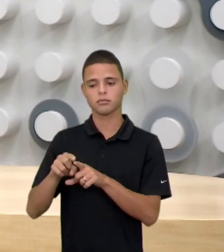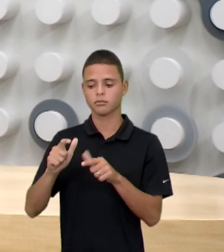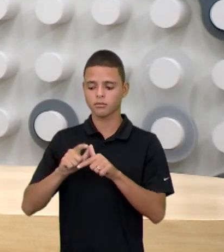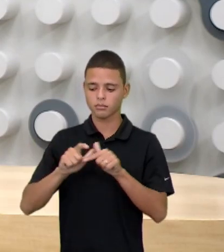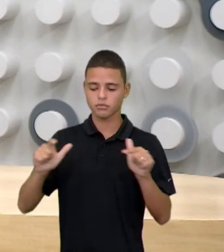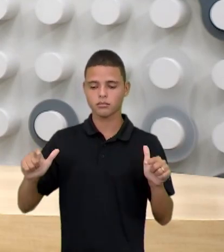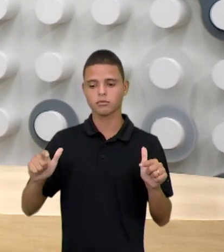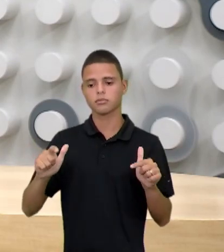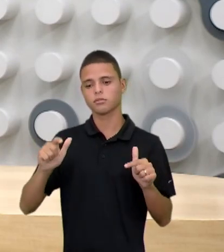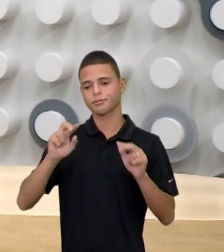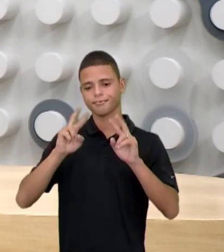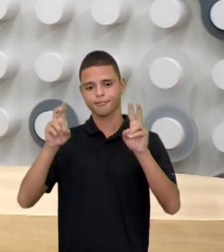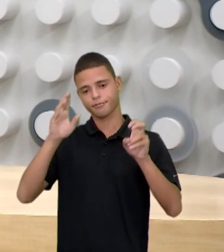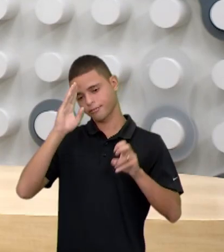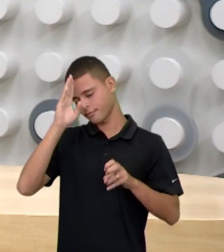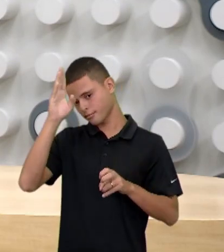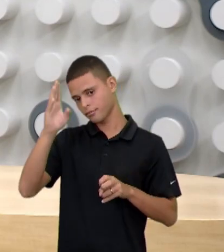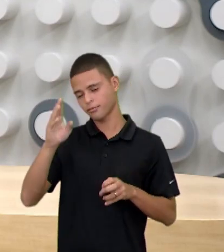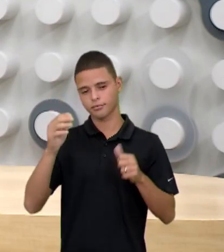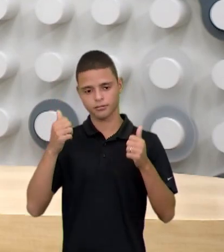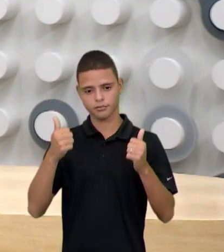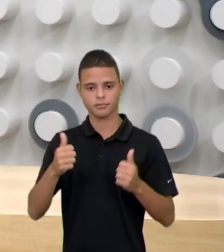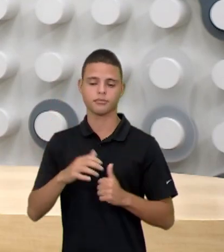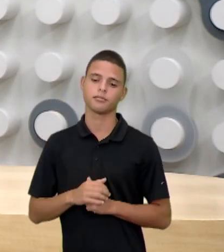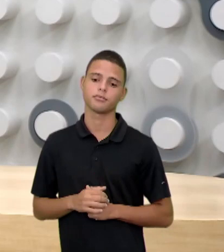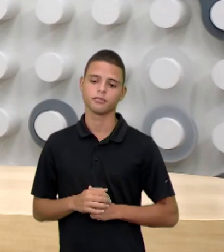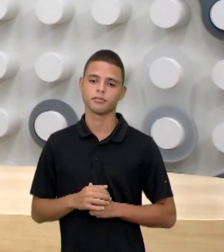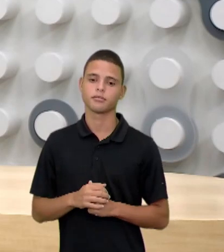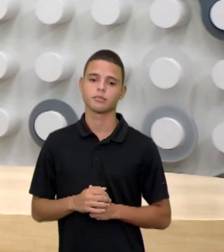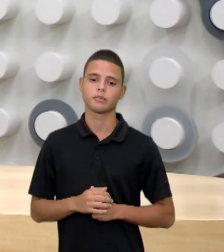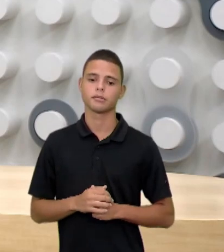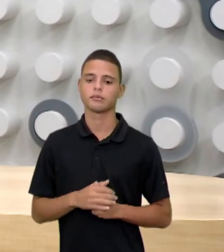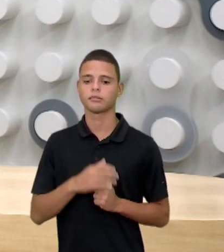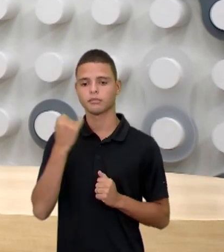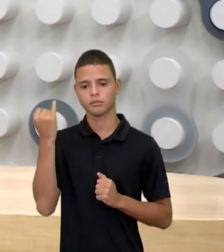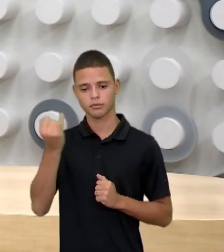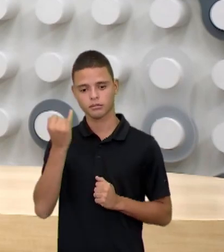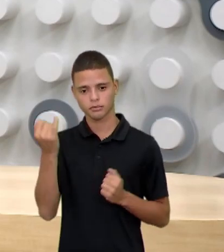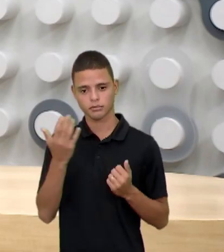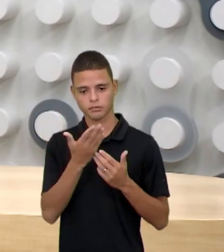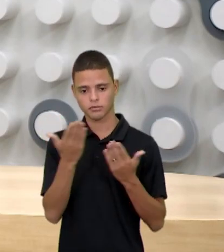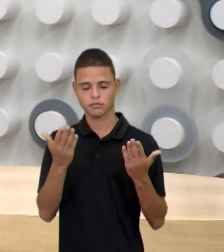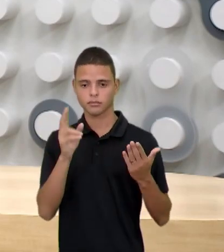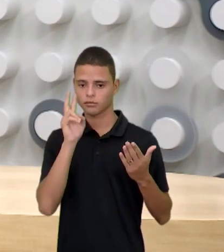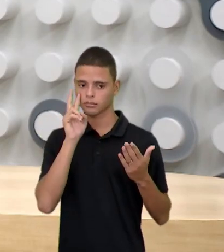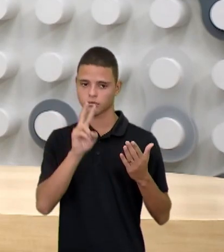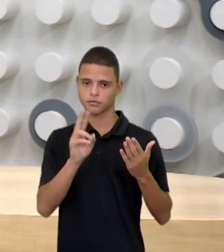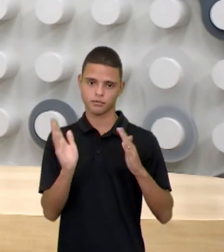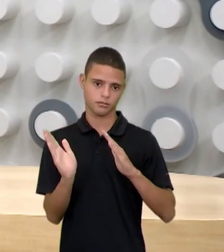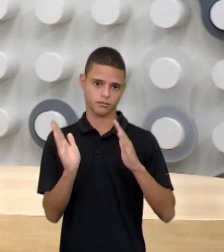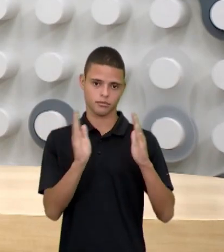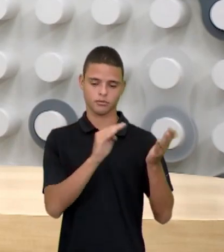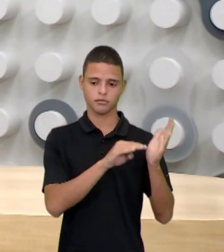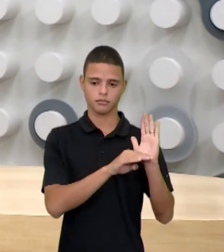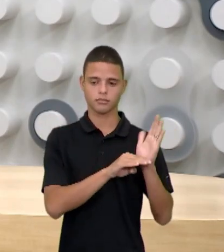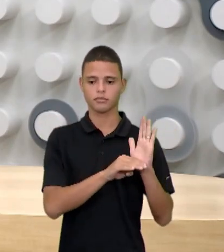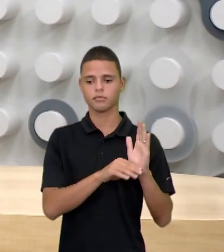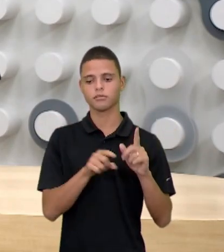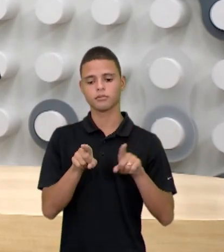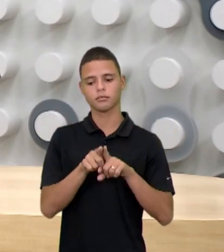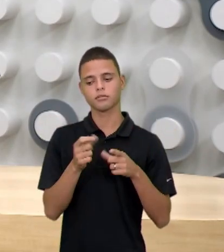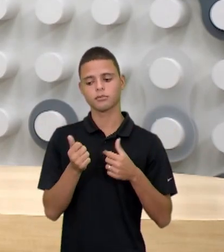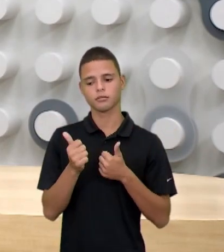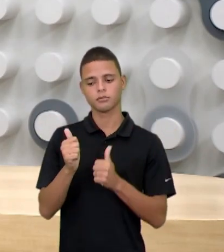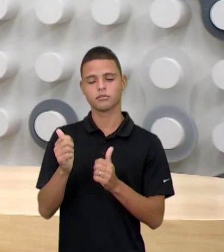principal do componente 3, tá certo? Então, é importante vocês estarem assistindo todas essas aulas, né? E seguindo